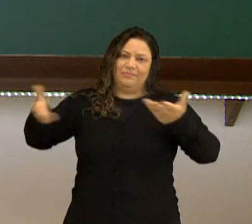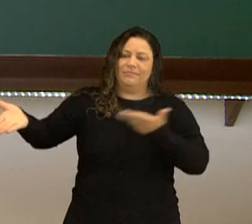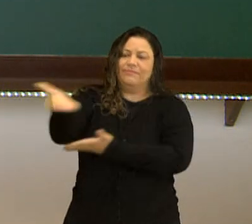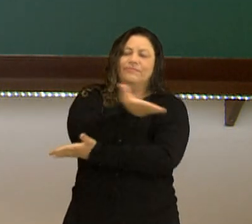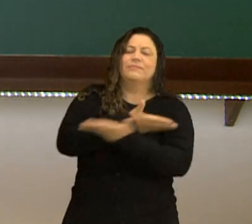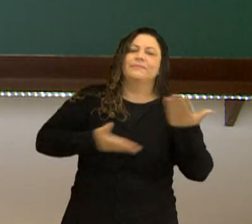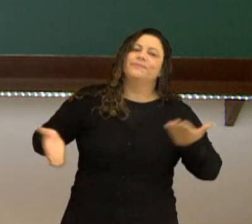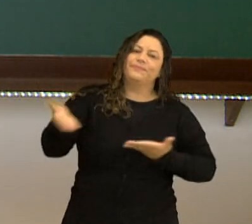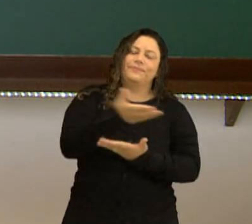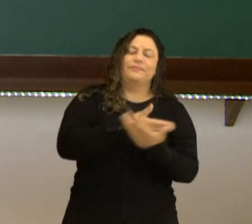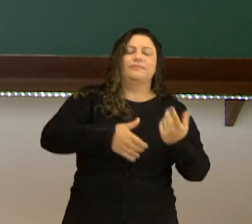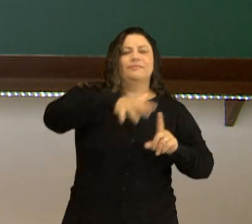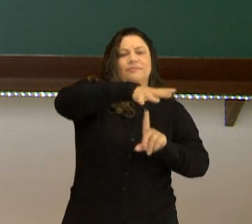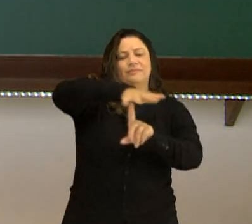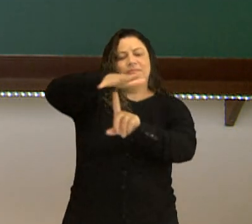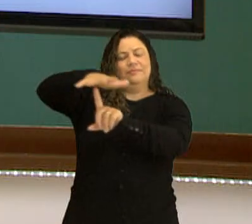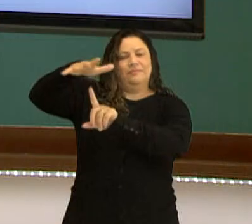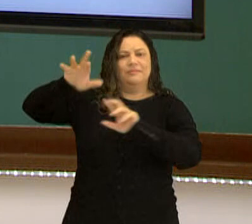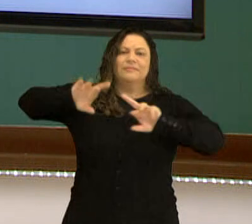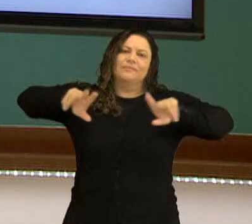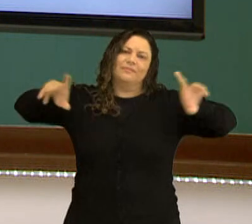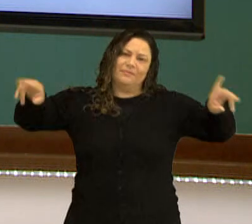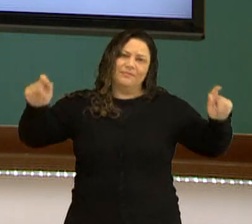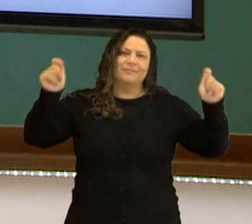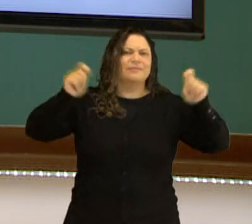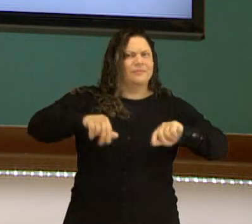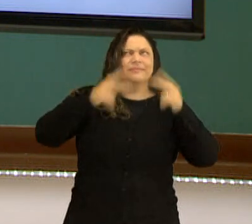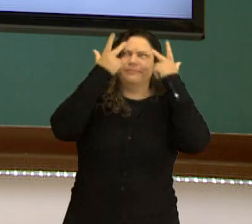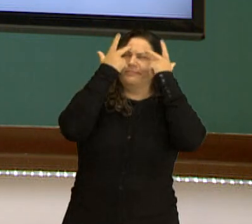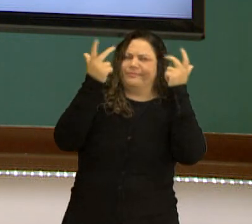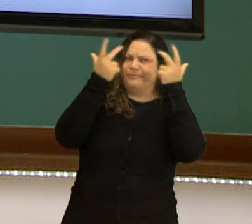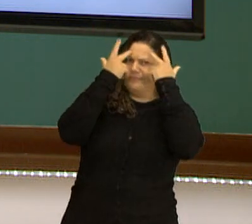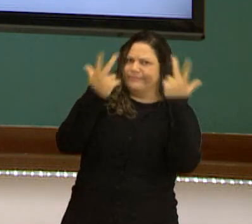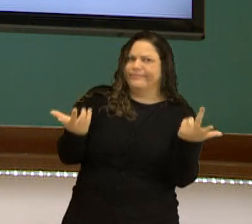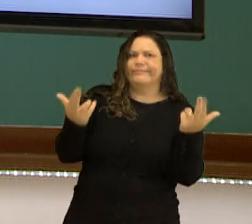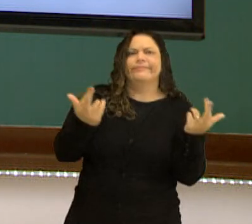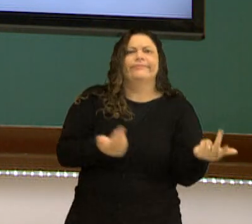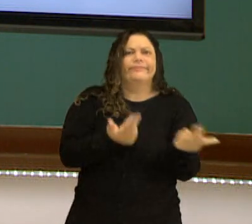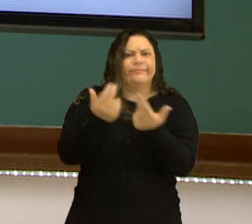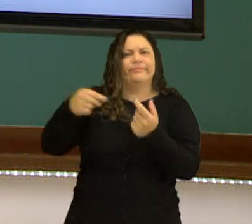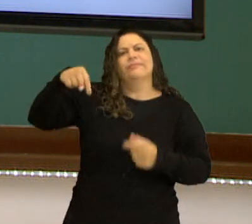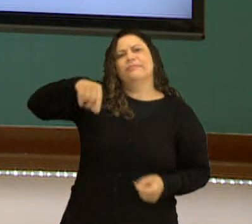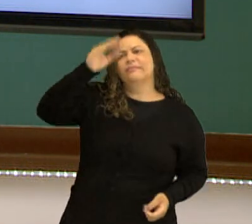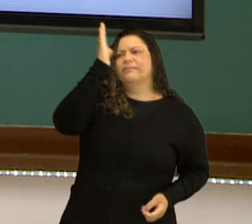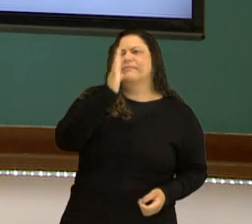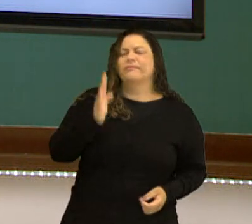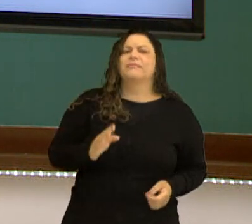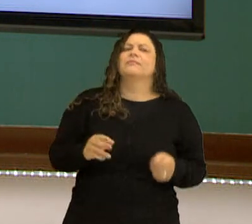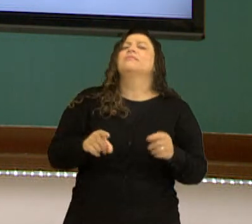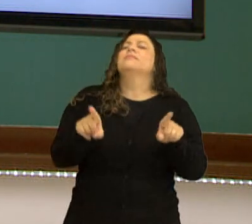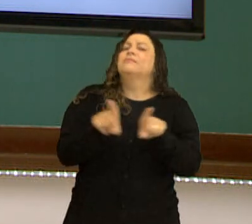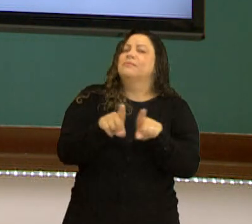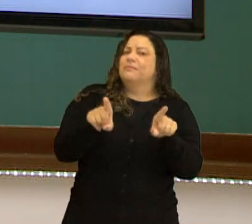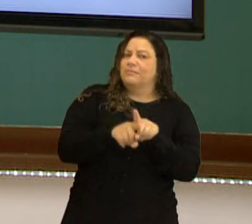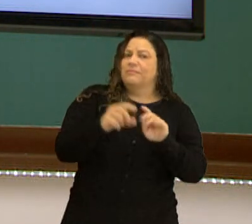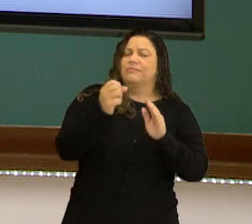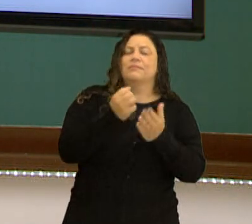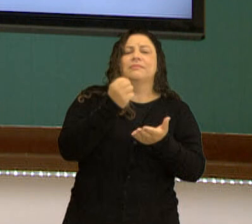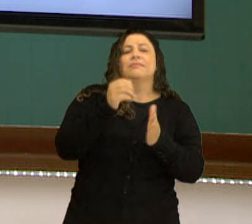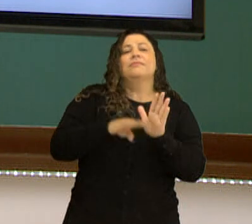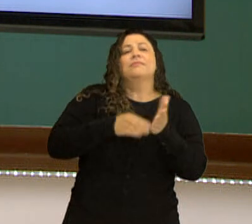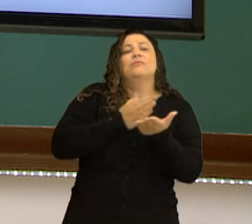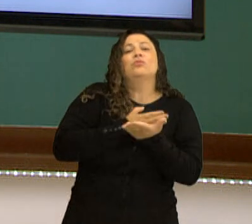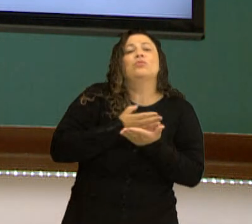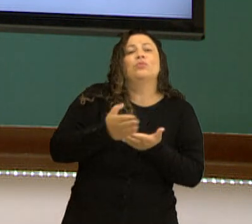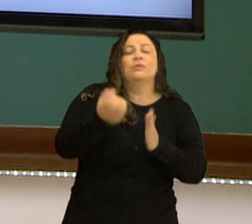feiras medievais, no comércio medieval, era comum o escambo, como foi comum aqui no Brasil no início do século XVI, e ainda hoje